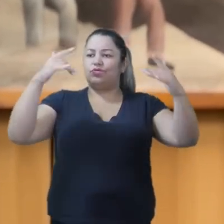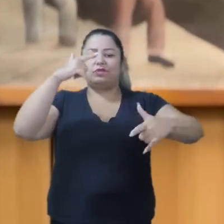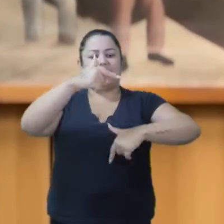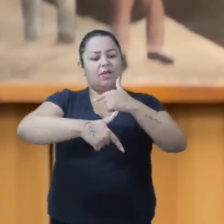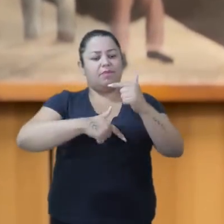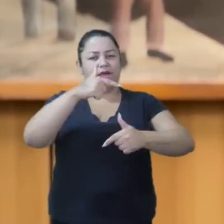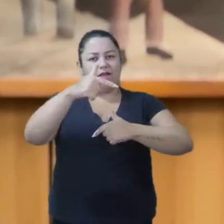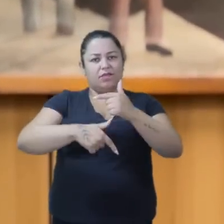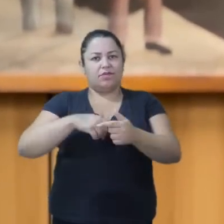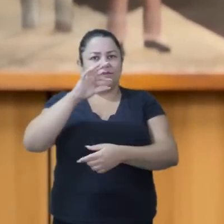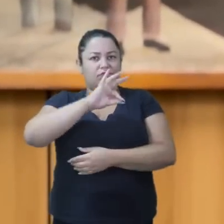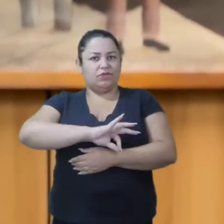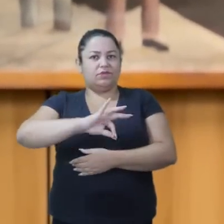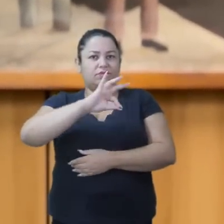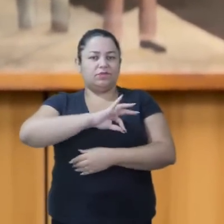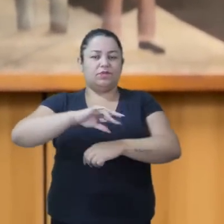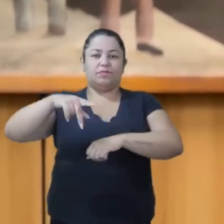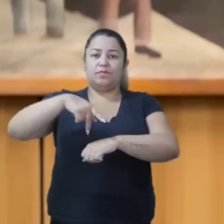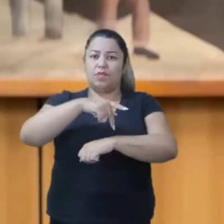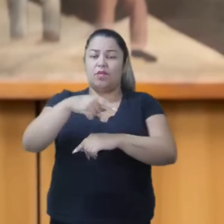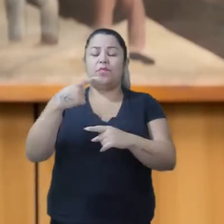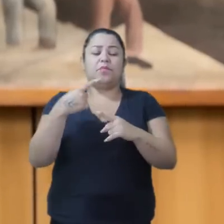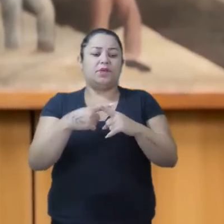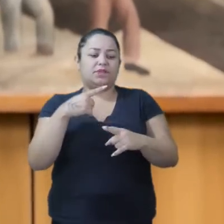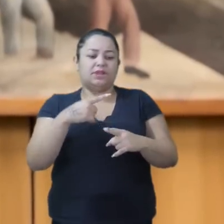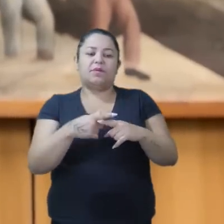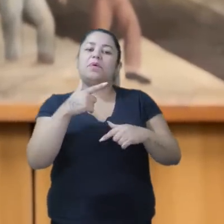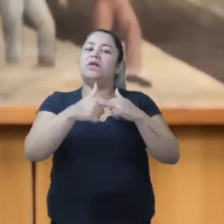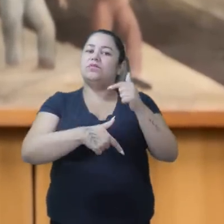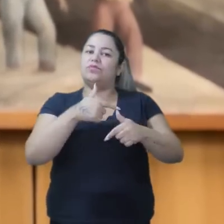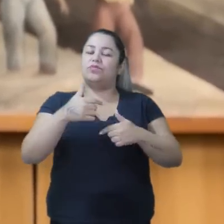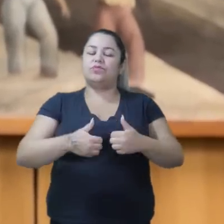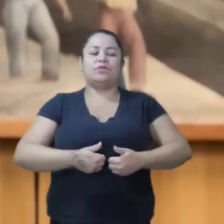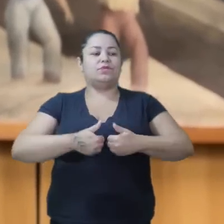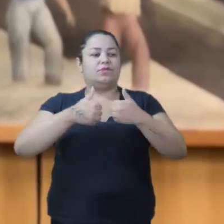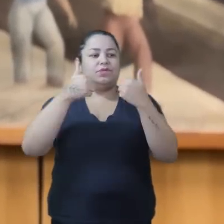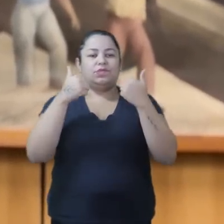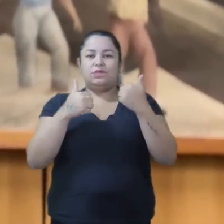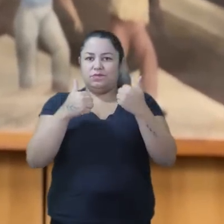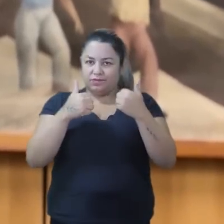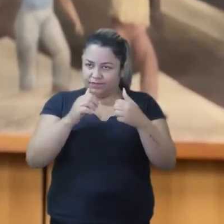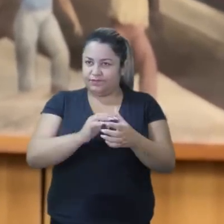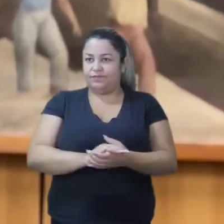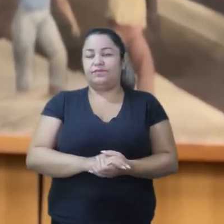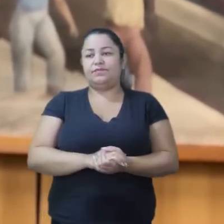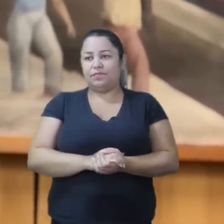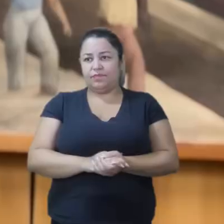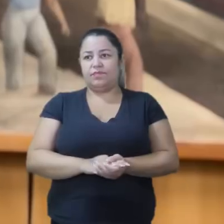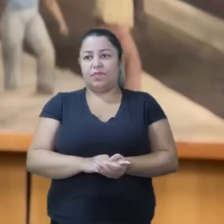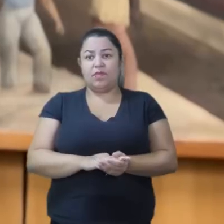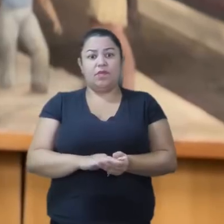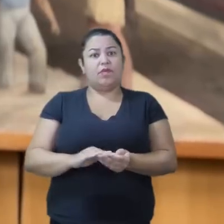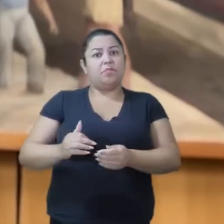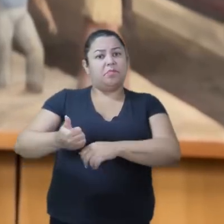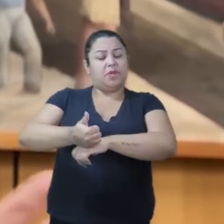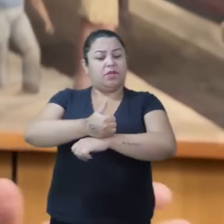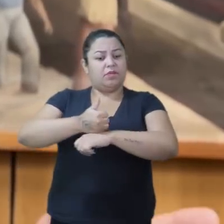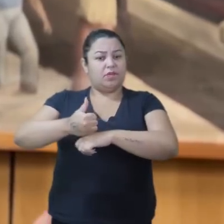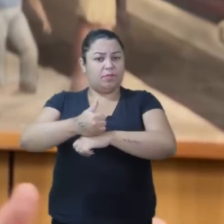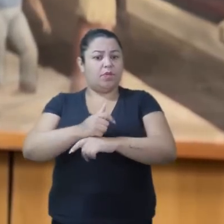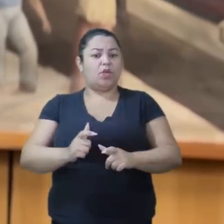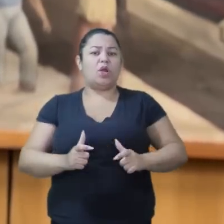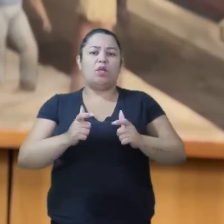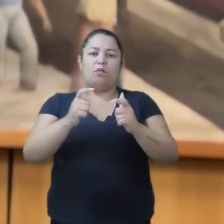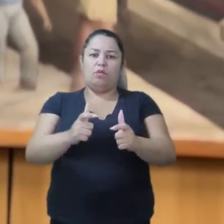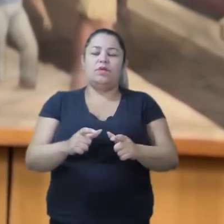e renda do nosso país, porque é emprego de qualidade, emprego de mais longa duração, melhorando o ambiente